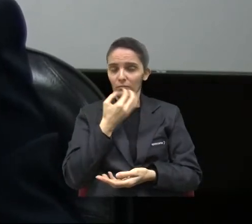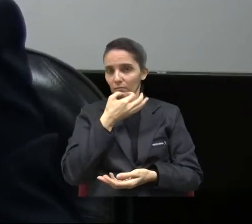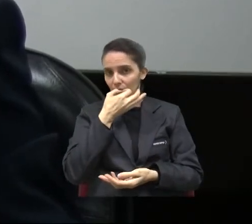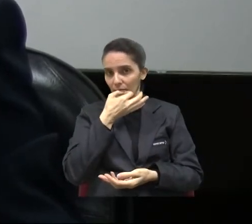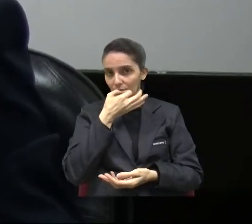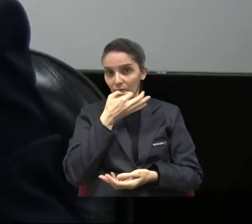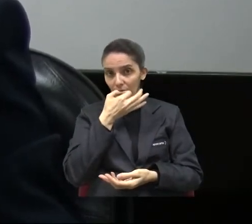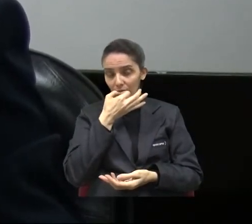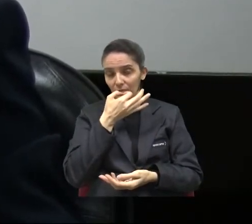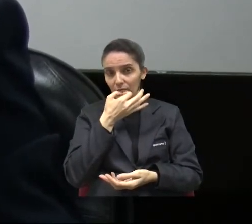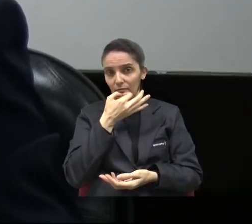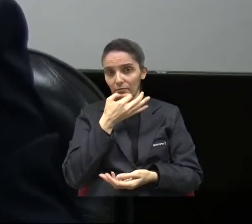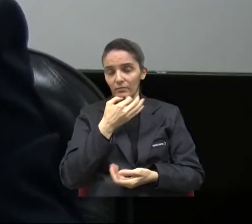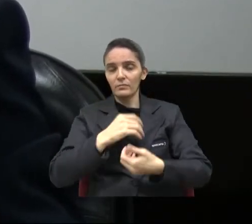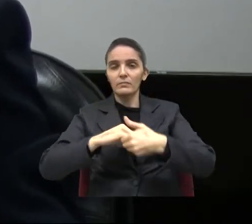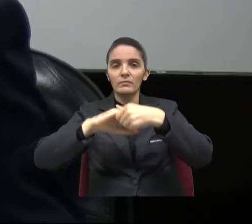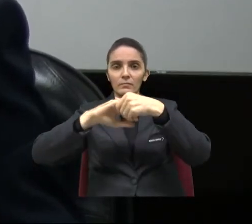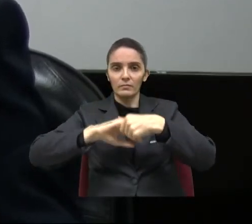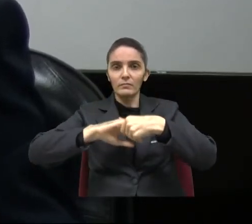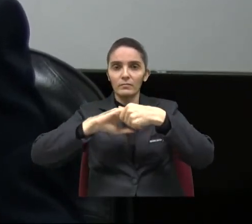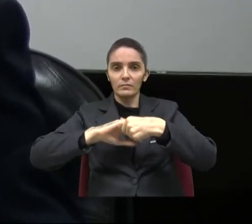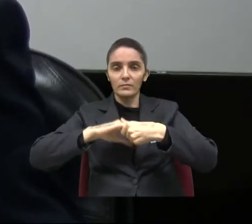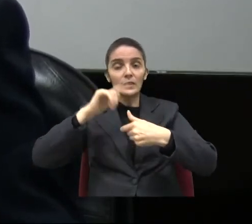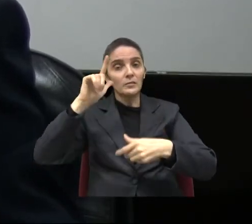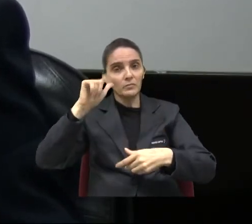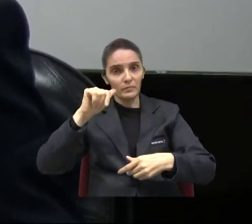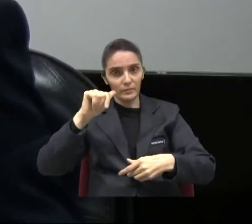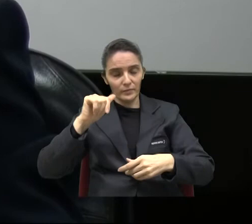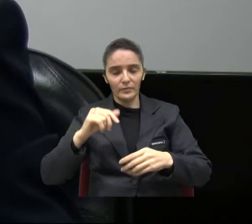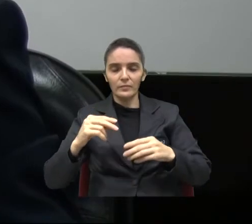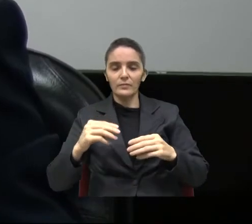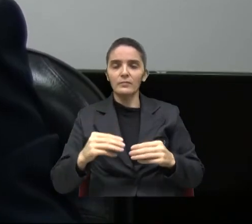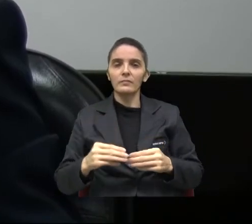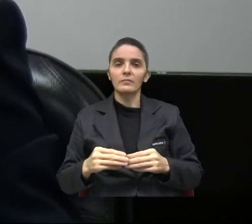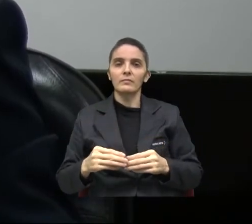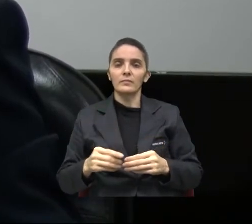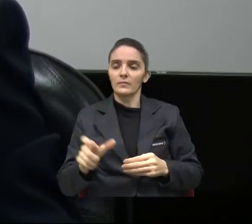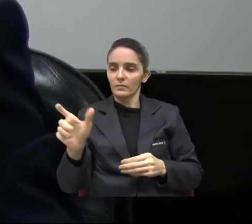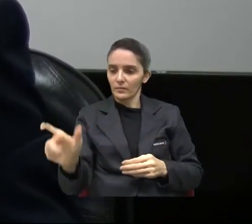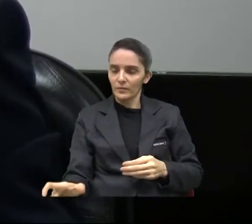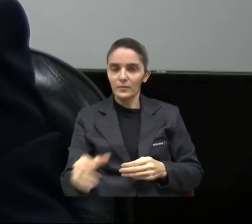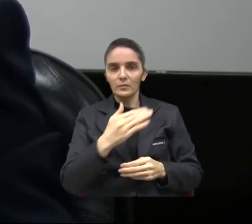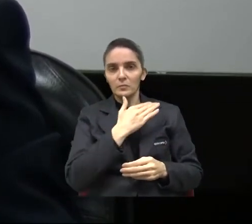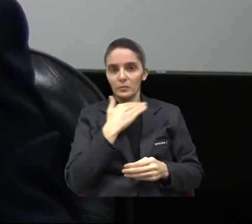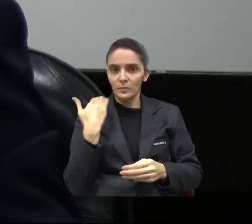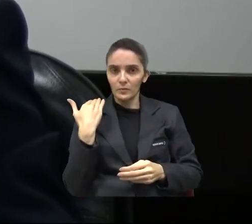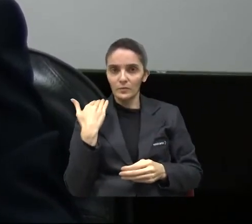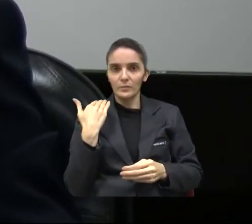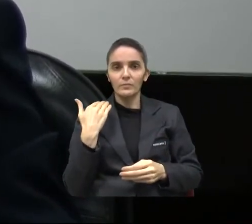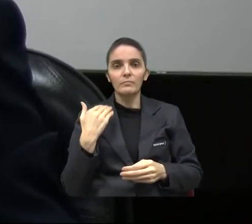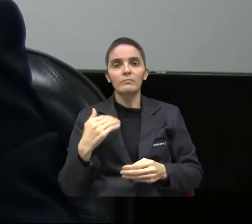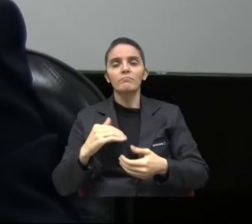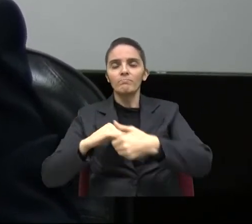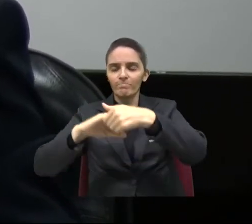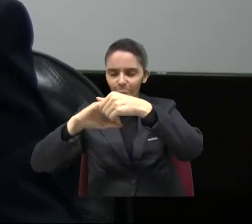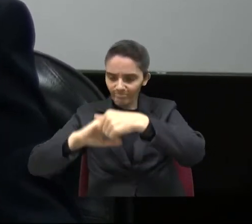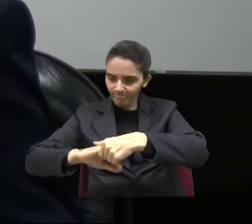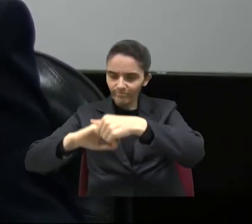grande, parabenizando, mesmo que depois da sua passagem, parabenizando o pastor Márcio